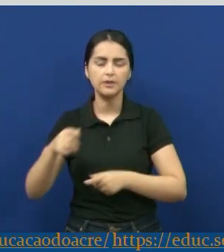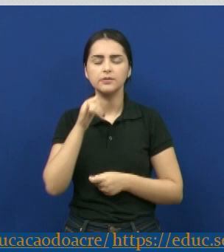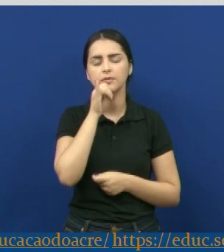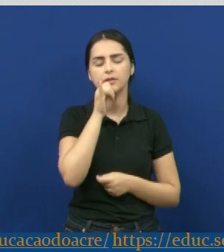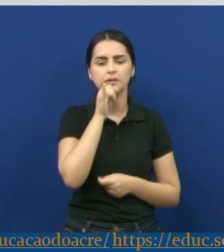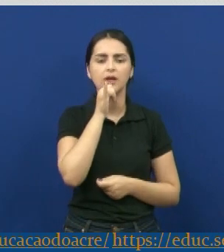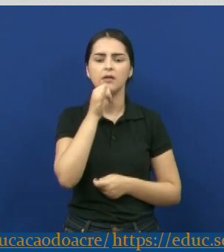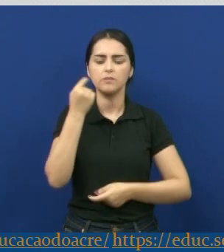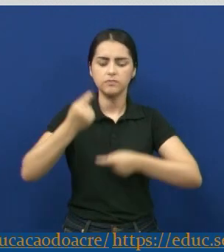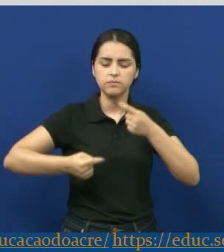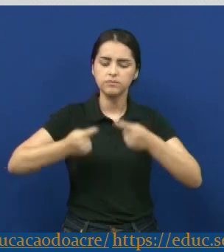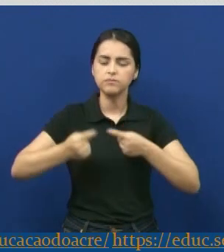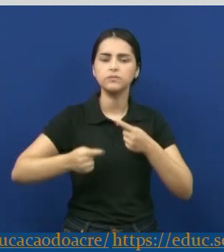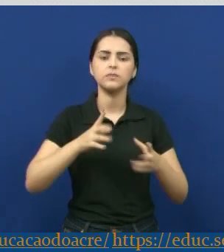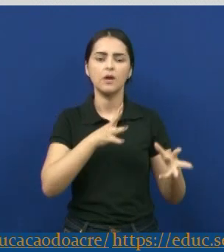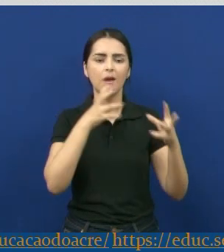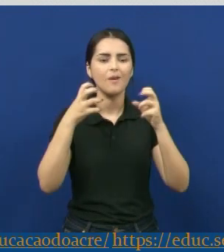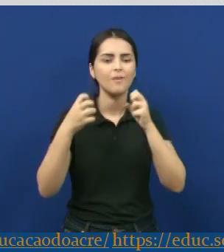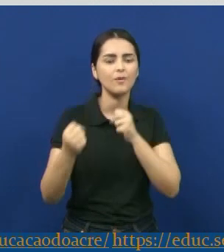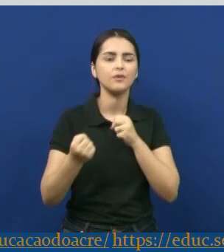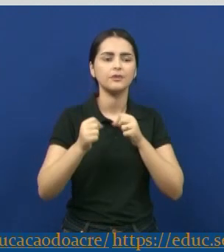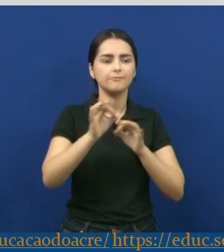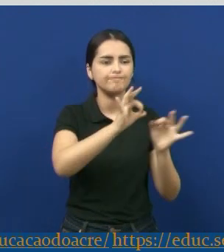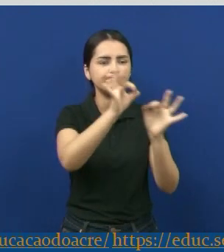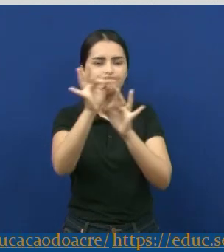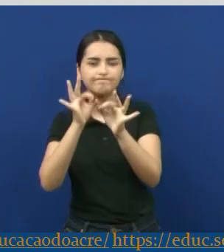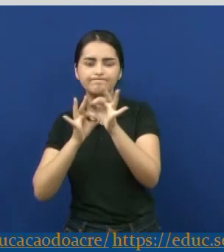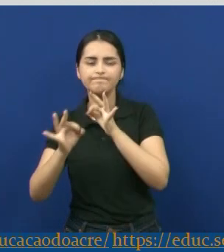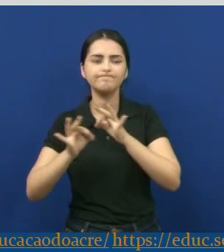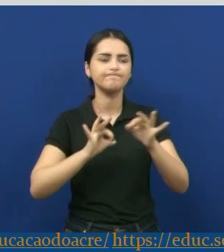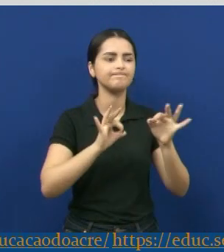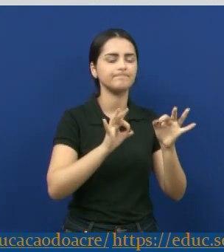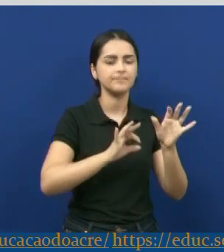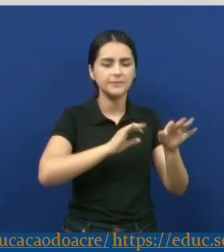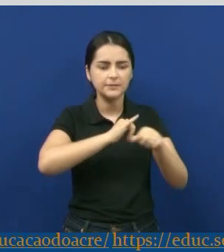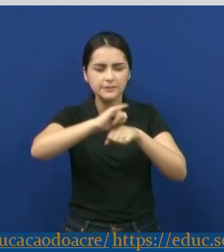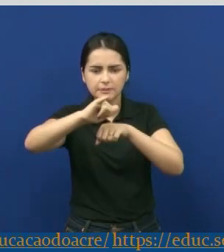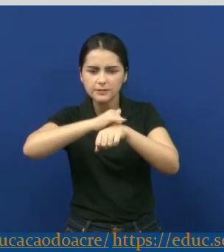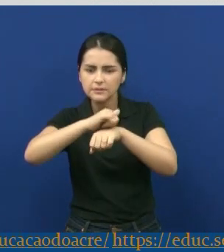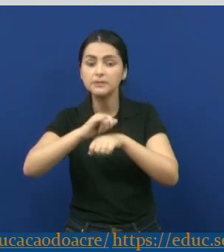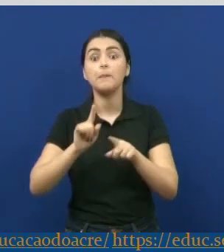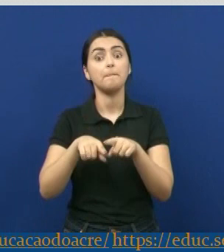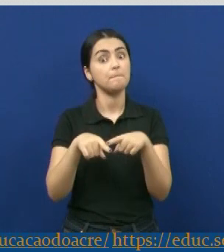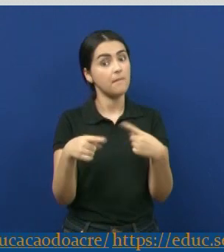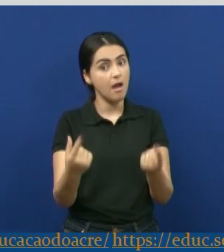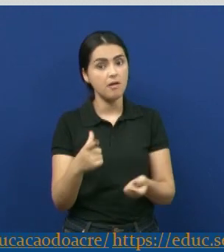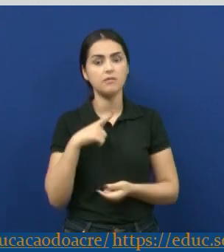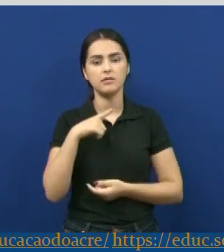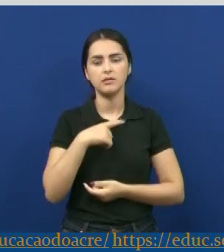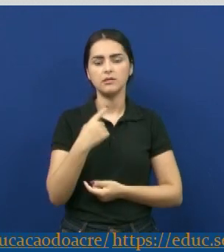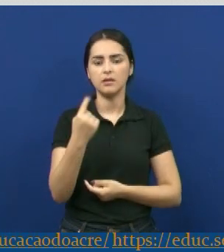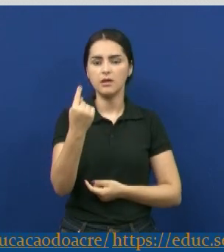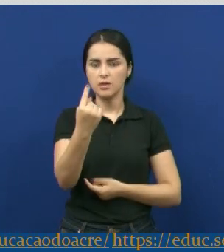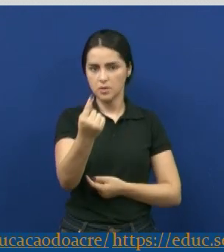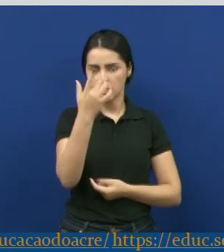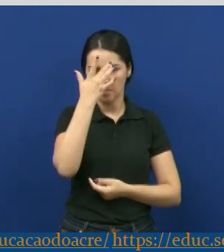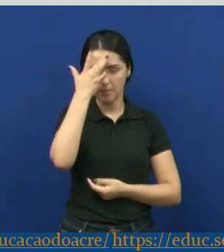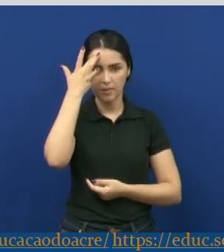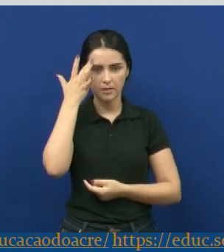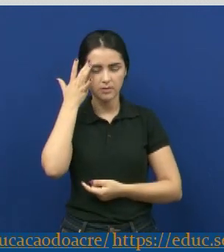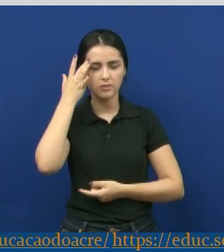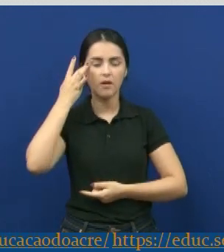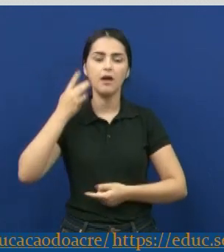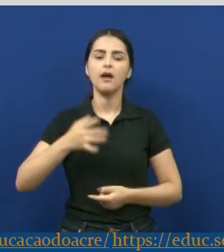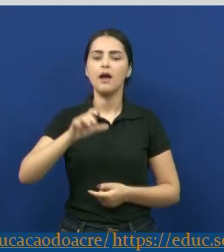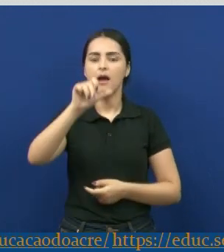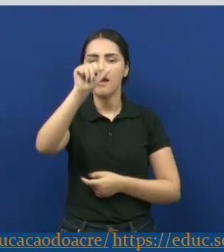o poder político articula, organiza, mas tem um cara que ele é alemão e ele é um